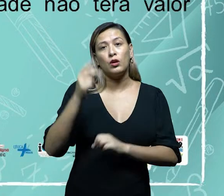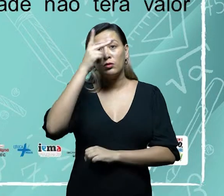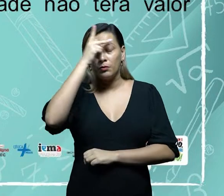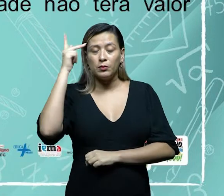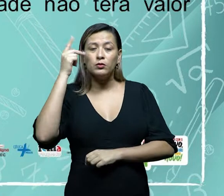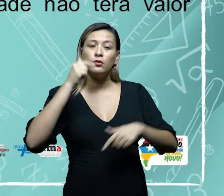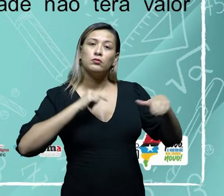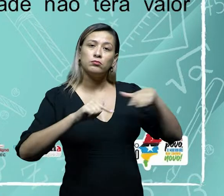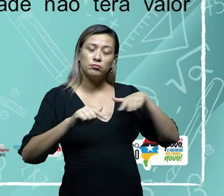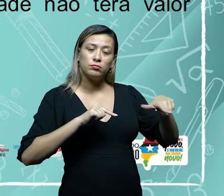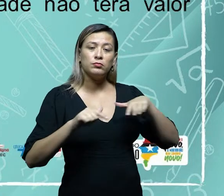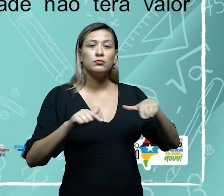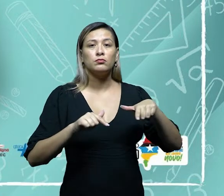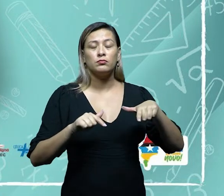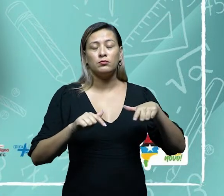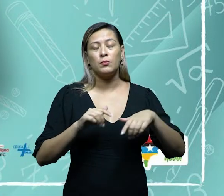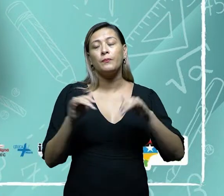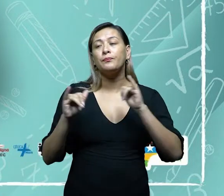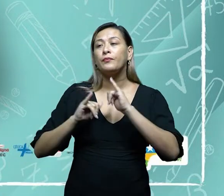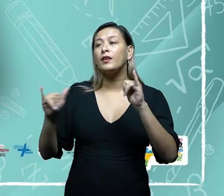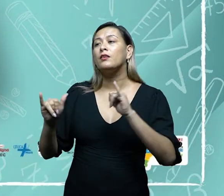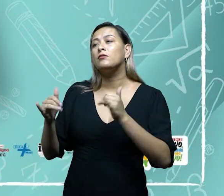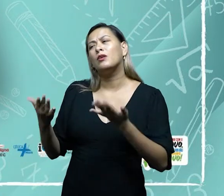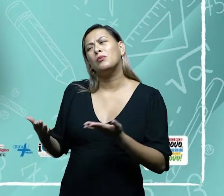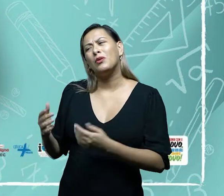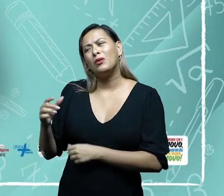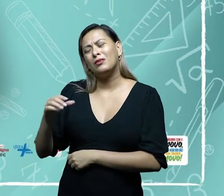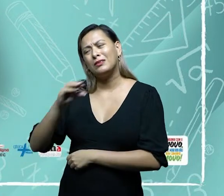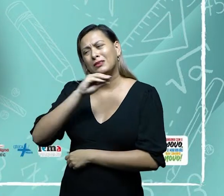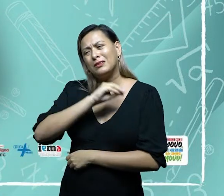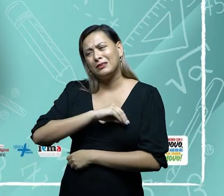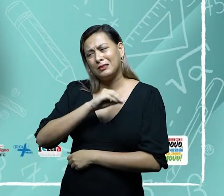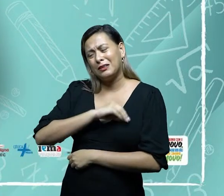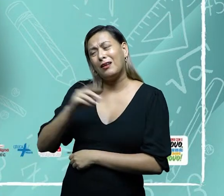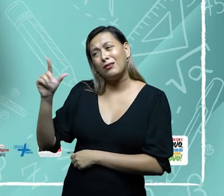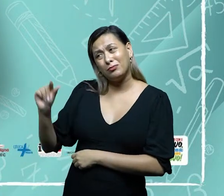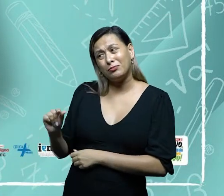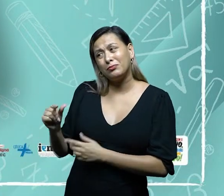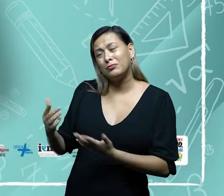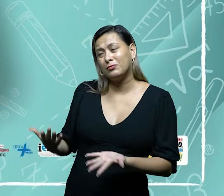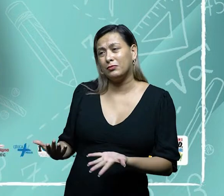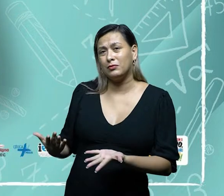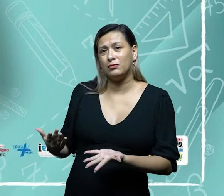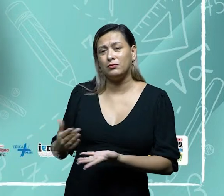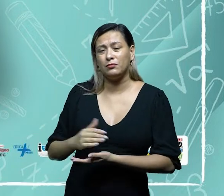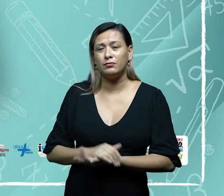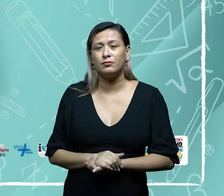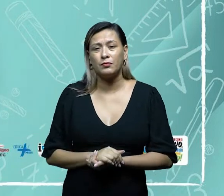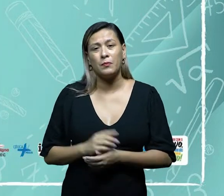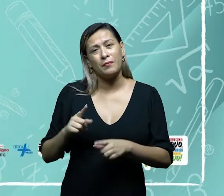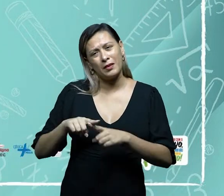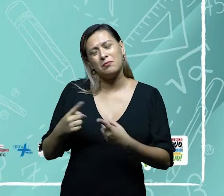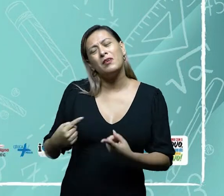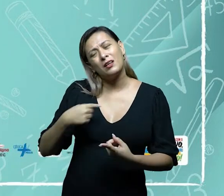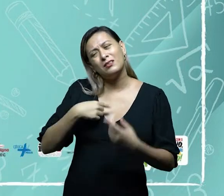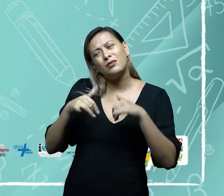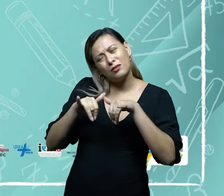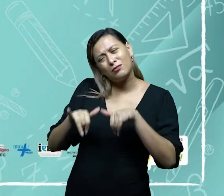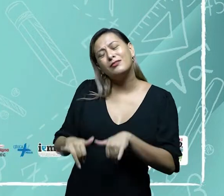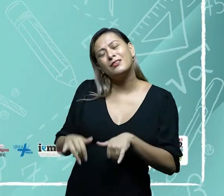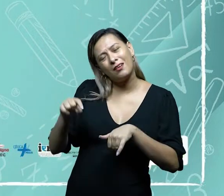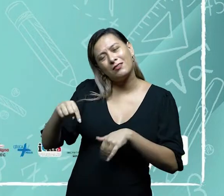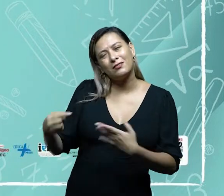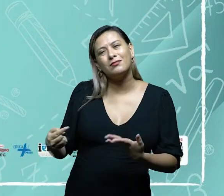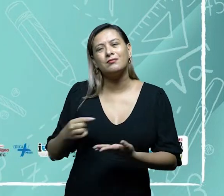ele chega no empregador e diz assim, olha, é pouco o que você está me oferecendo, é o mínimo, mas eu quero ficar aqui nessa